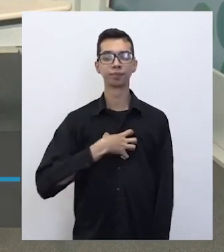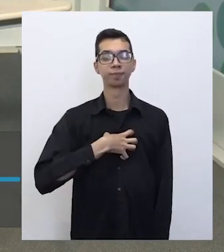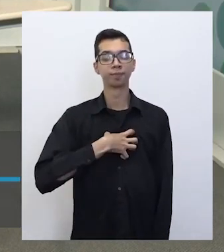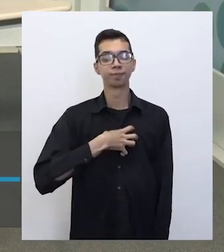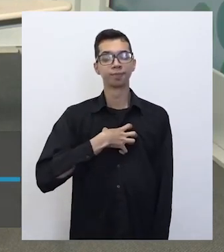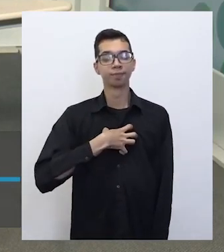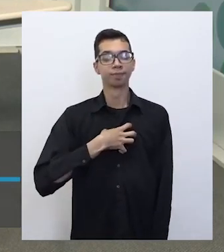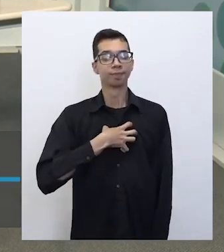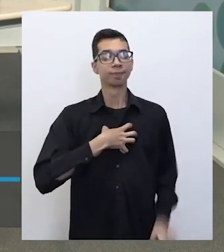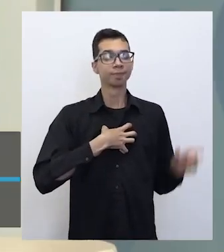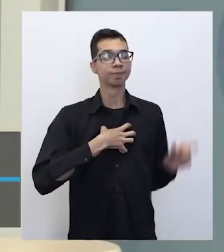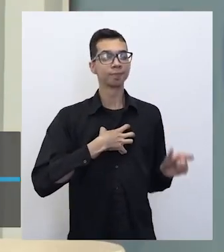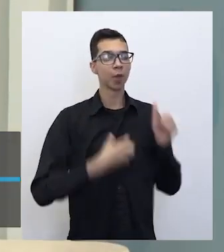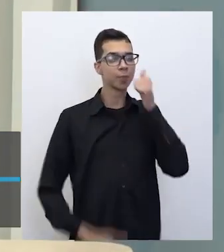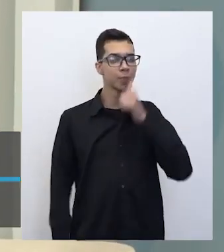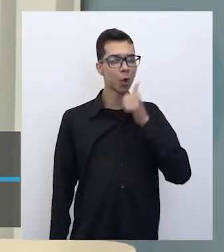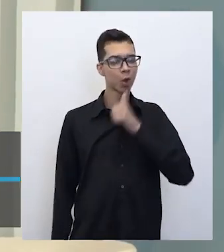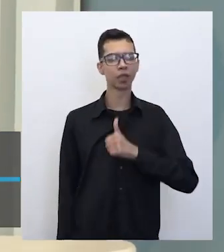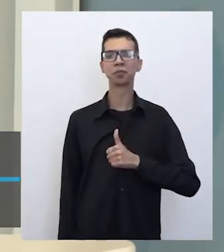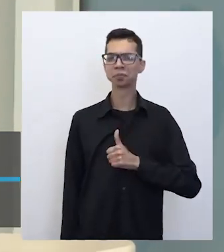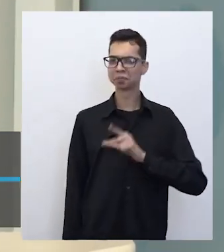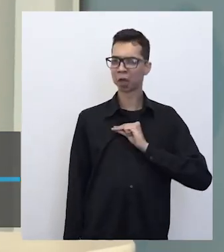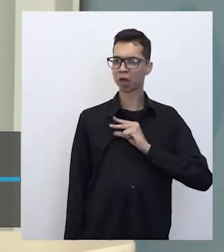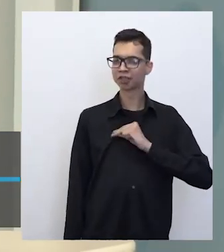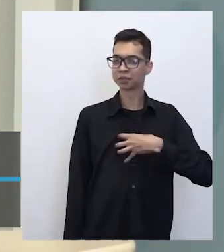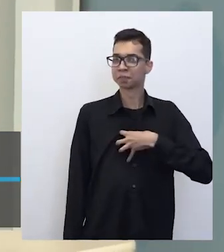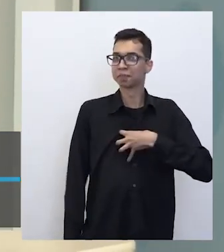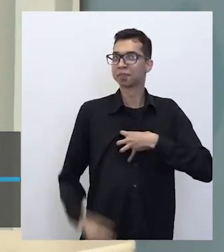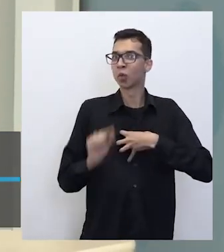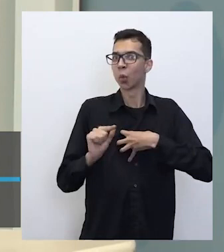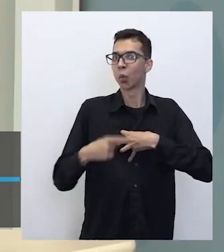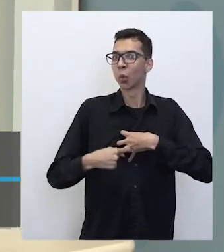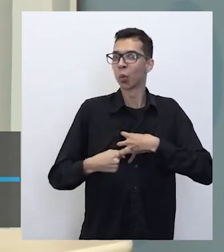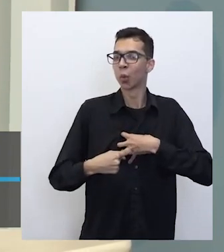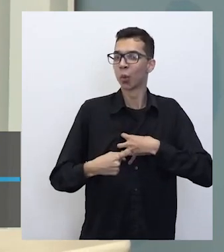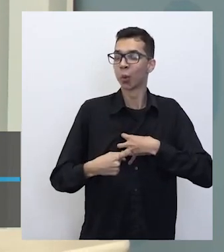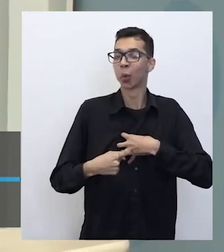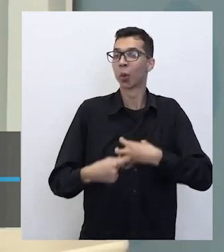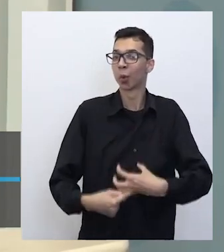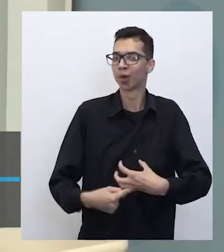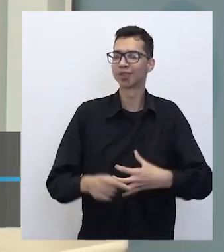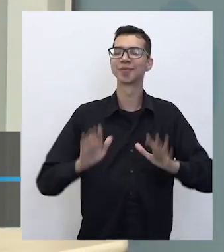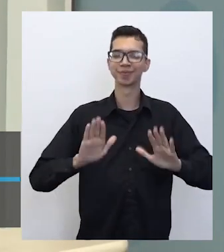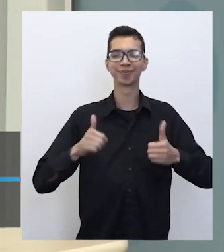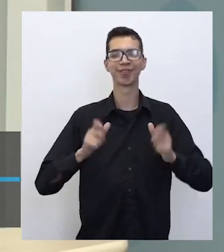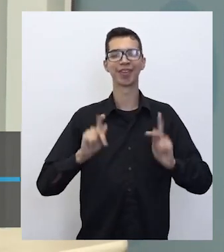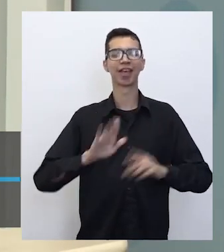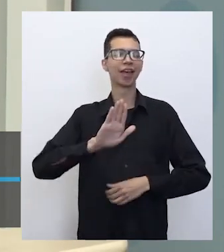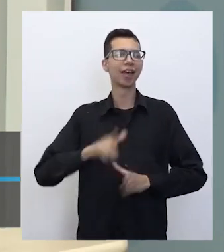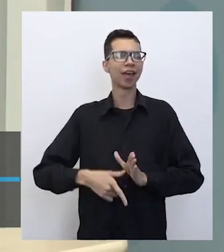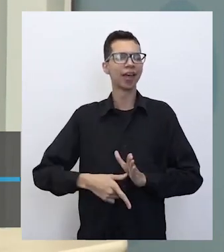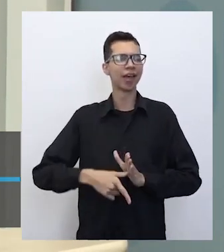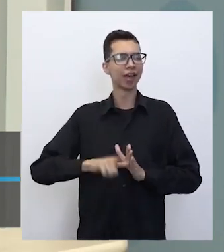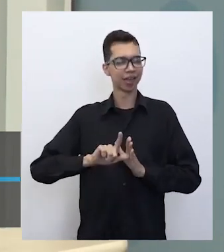de todas essas respostas, que estão todas dentro, são pertinentes, mas antes de nós irmos para o conteúdo do poema, eu queria que